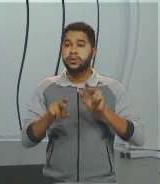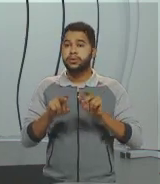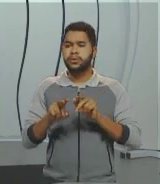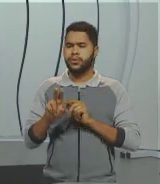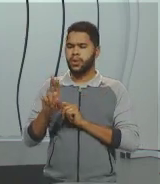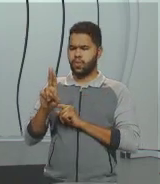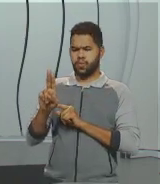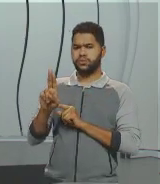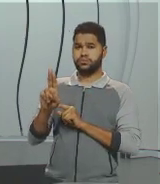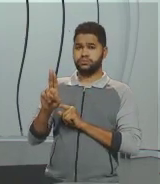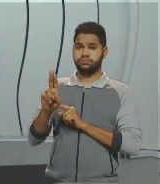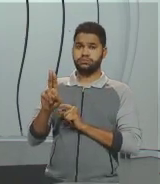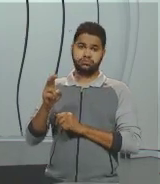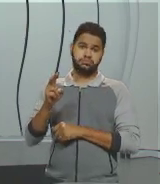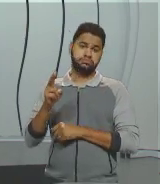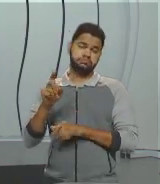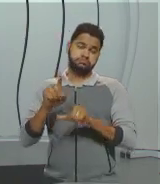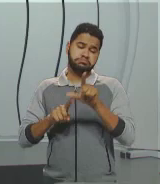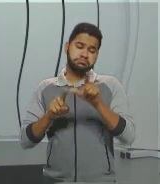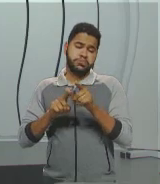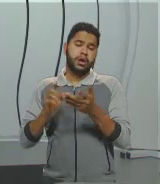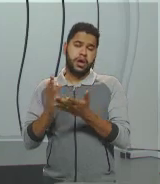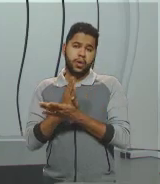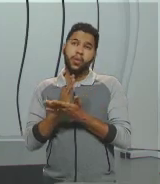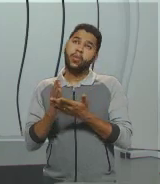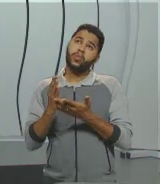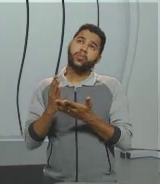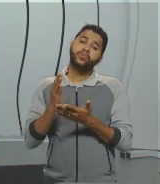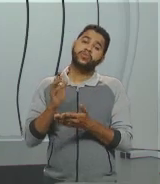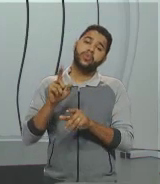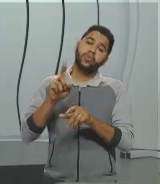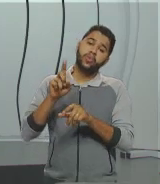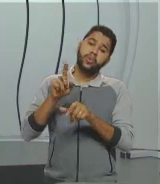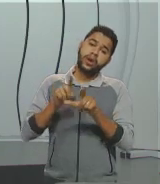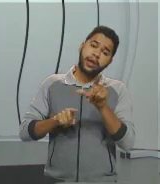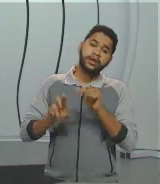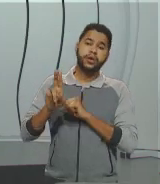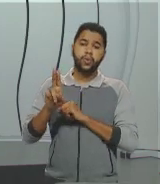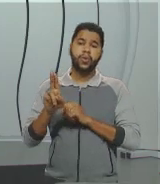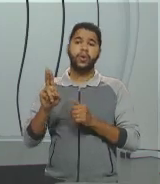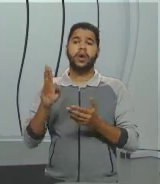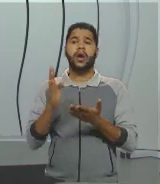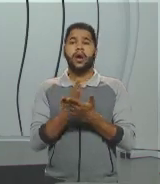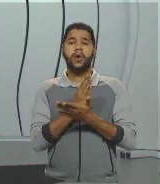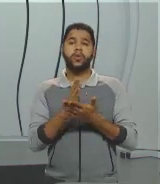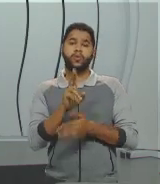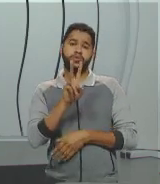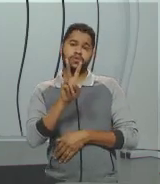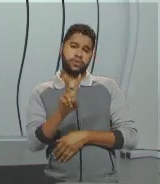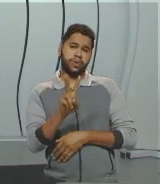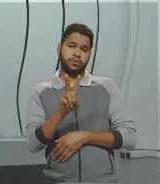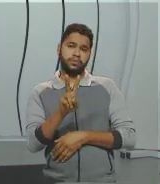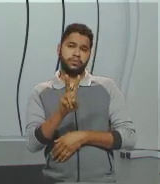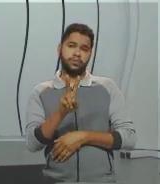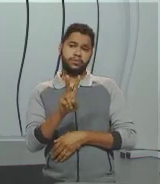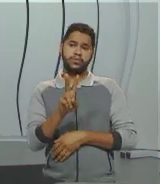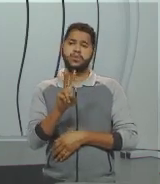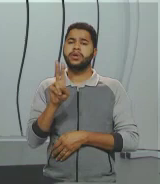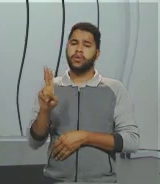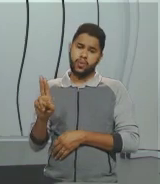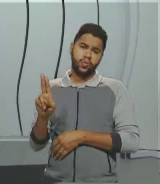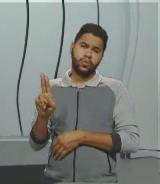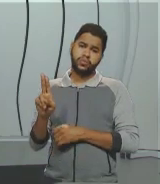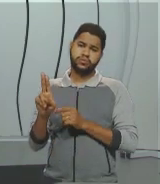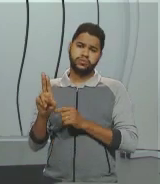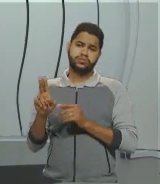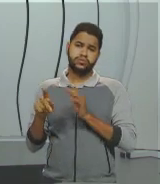U, que é válido também. Alguns livros representam por letra U e alguns livros representam pela letra V. Nesse caso aqui, o exercício representou